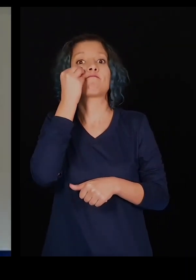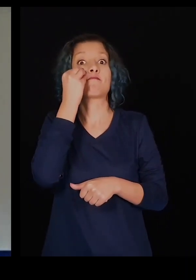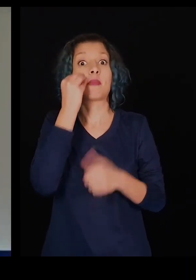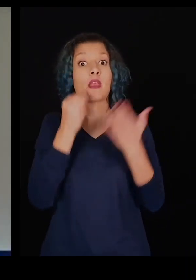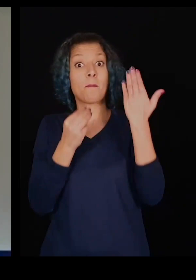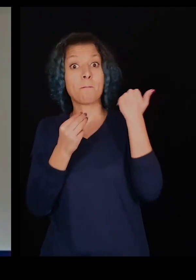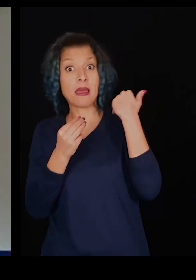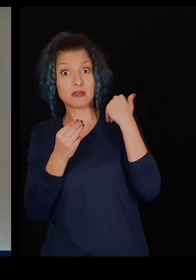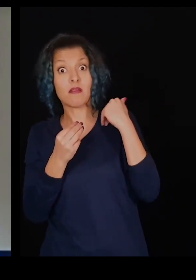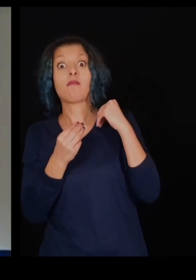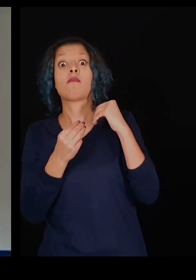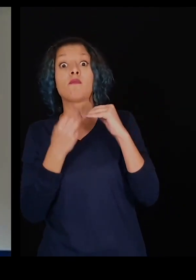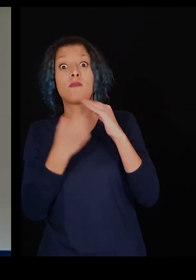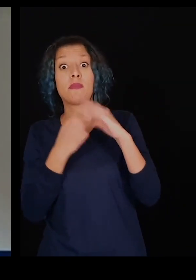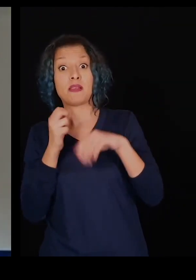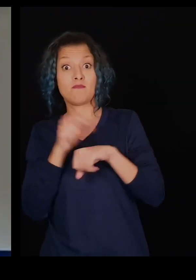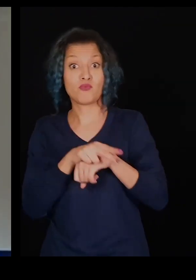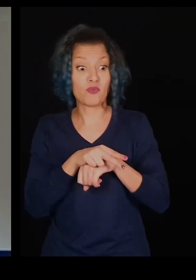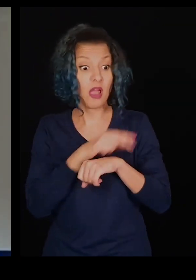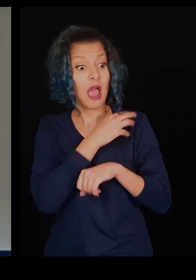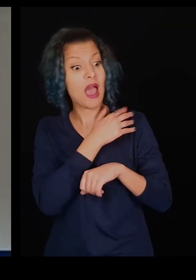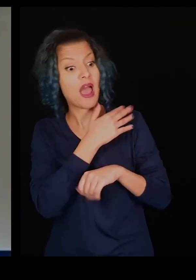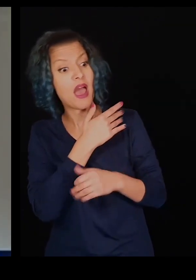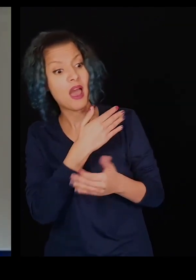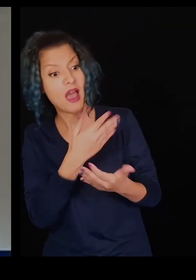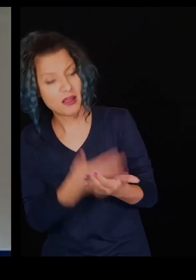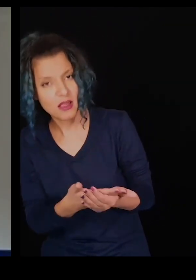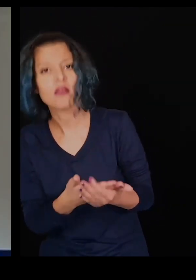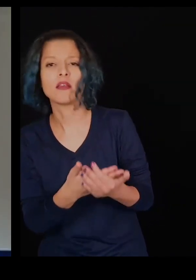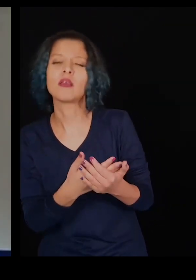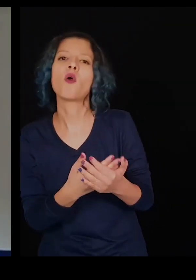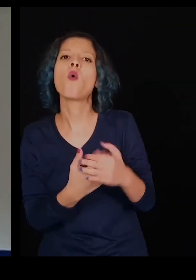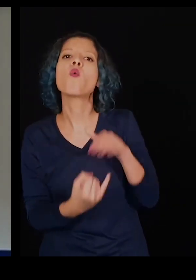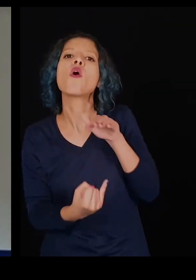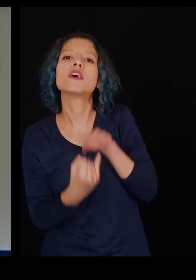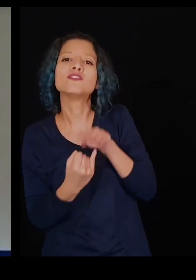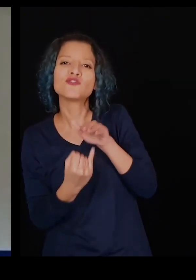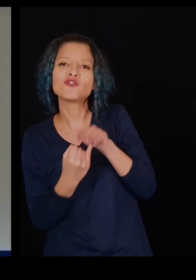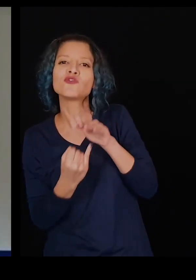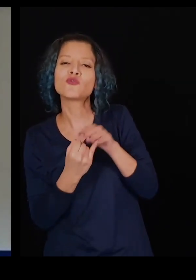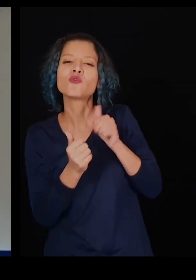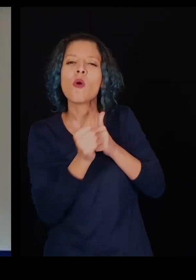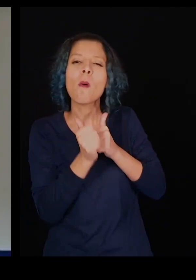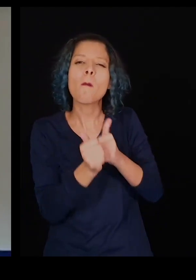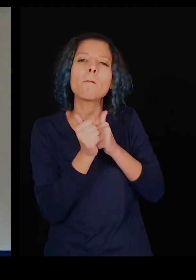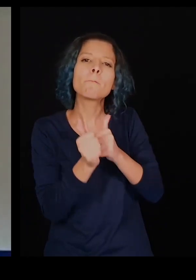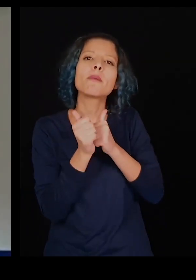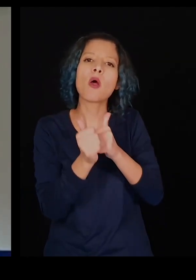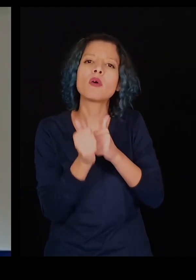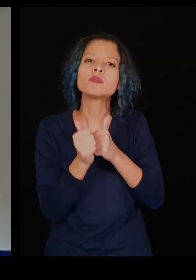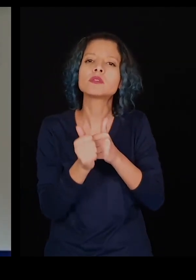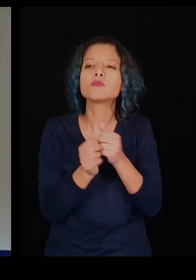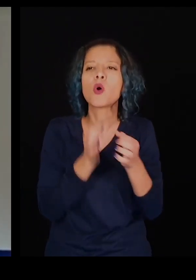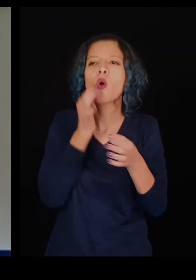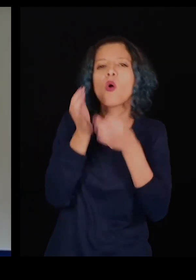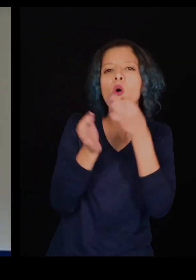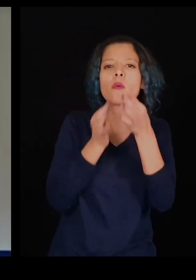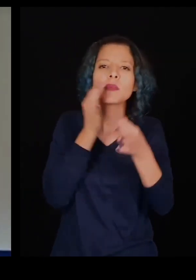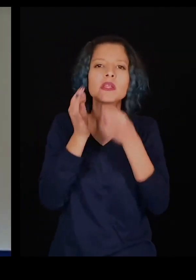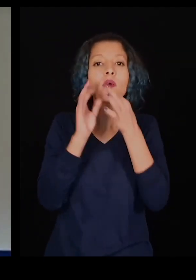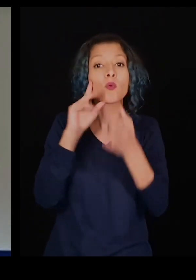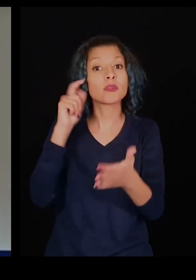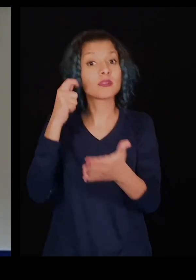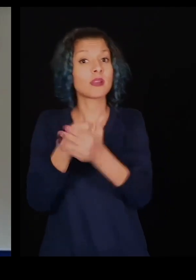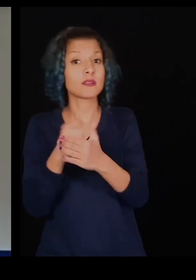até hoje. Hoje, o Instituto participa muito proximamente das decisões estratégicas da